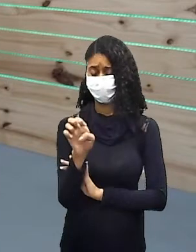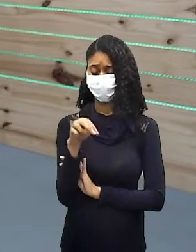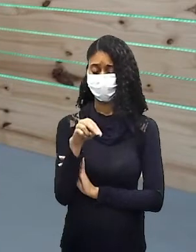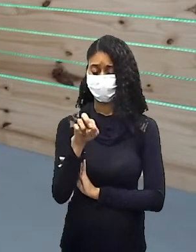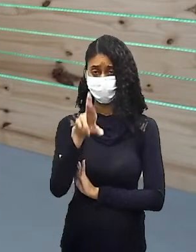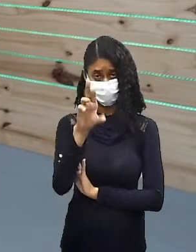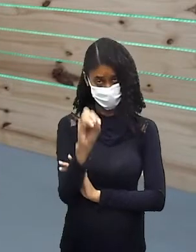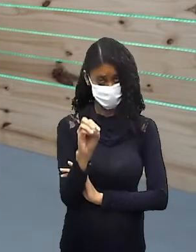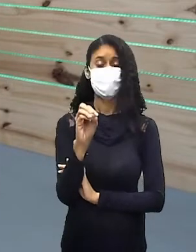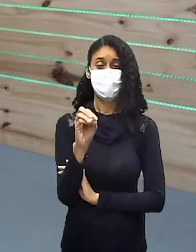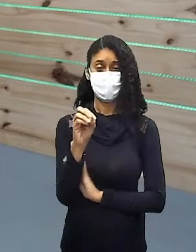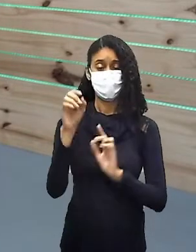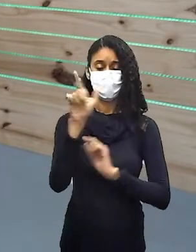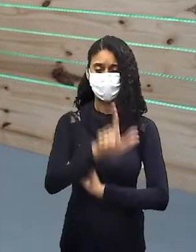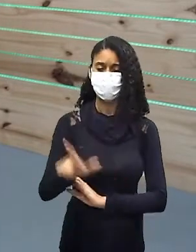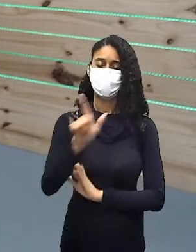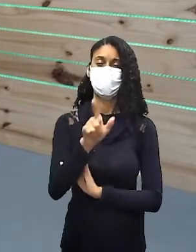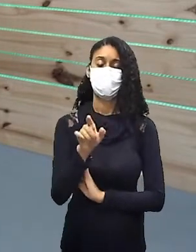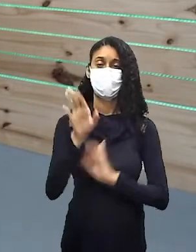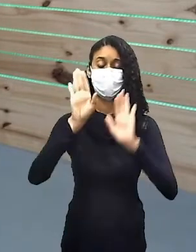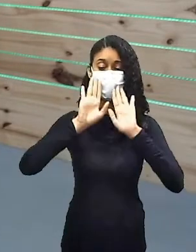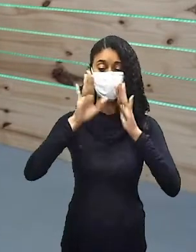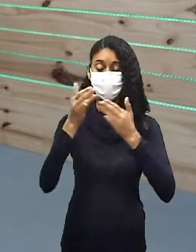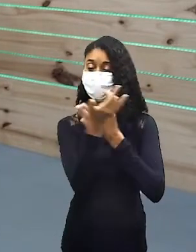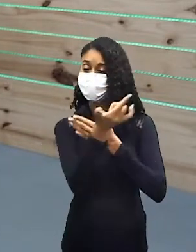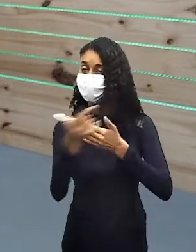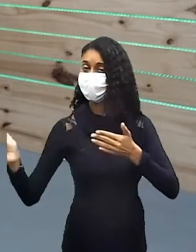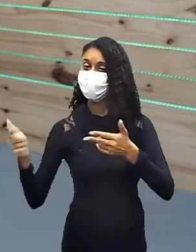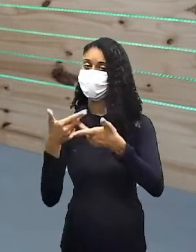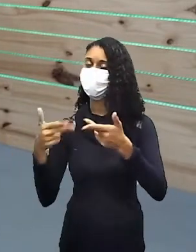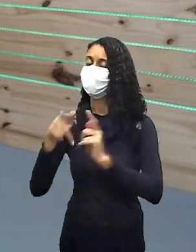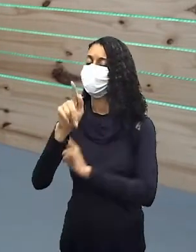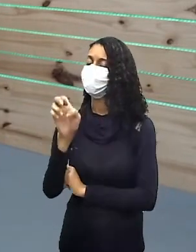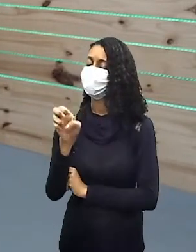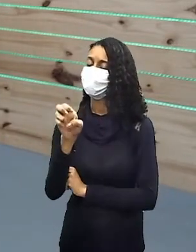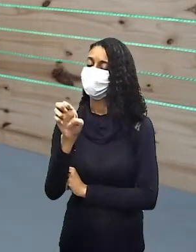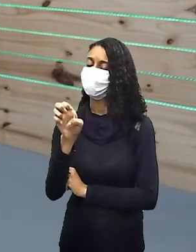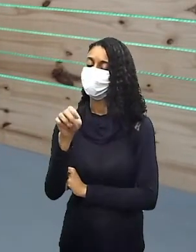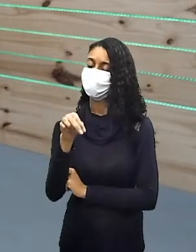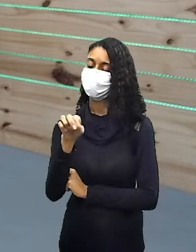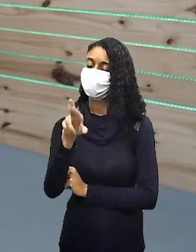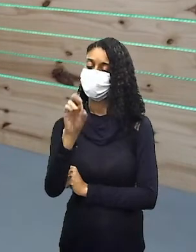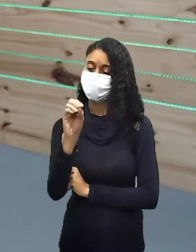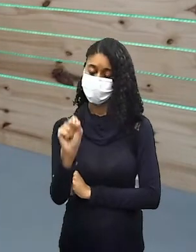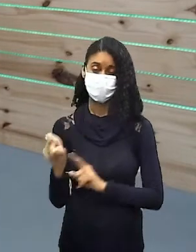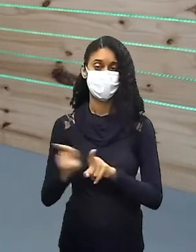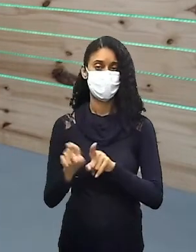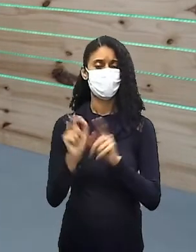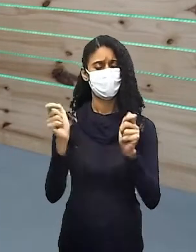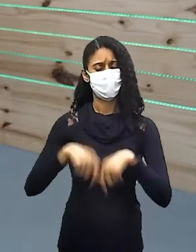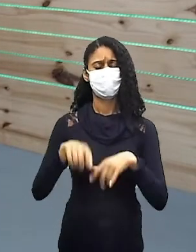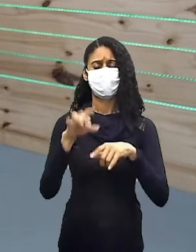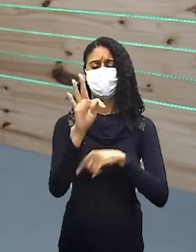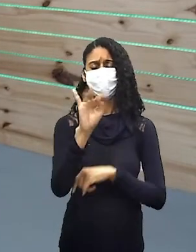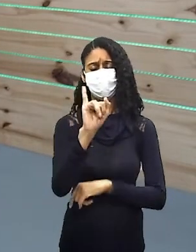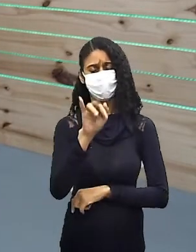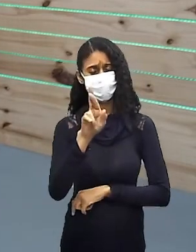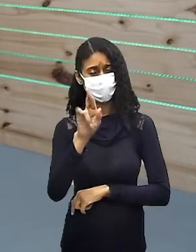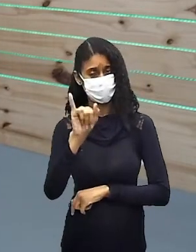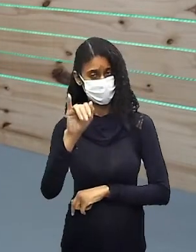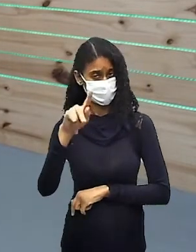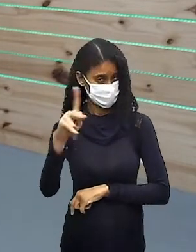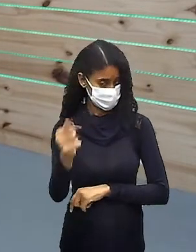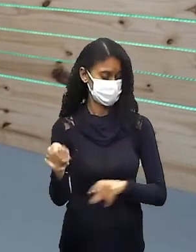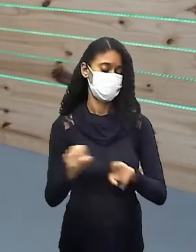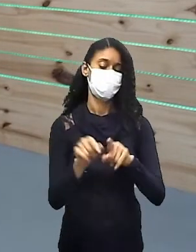gente também dá umas fugas para outro gênero. A gente pode ir para a tirinha, a gente pode ir para a charge, a gente pode ir